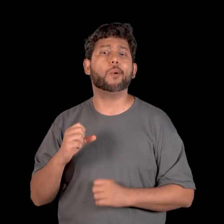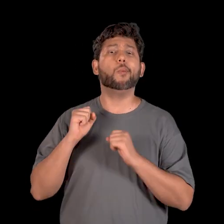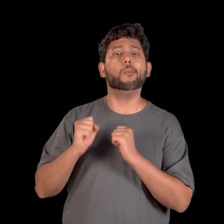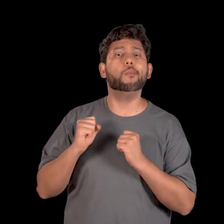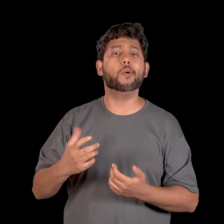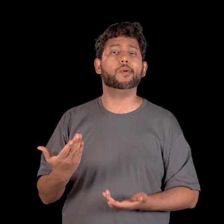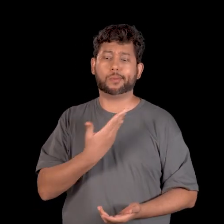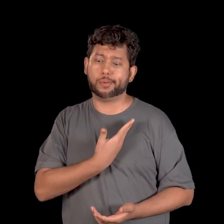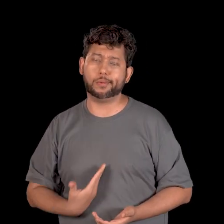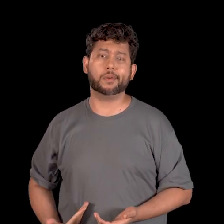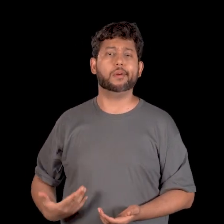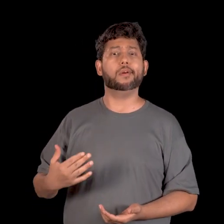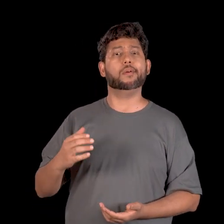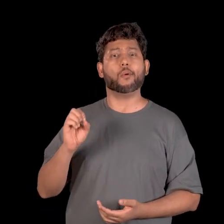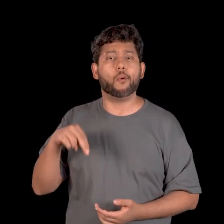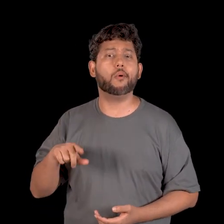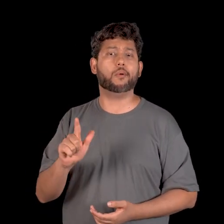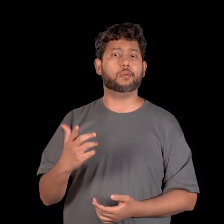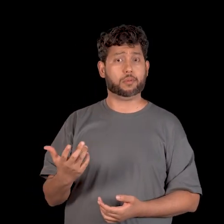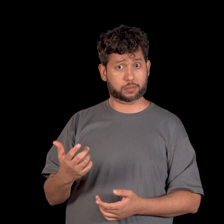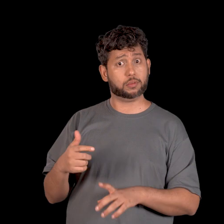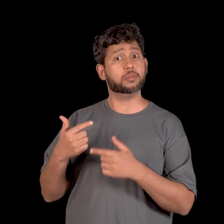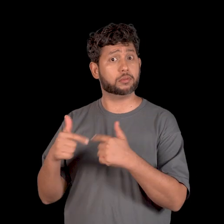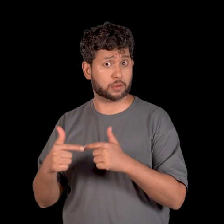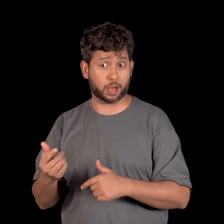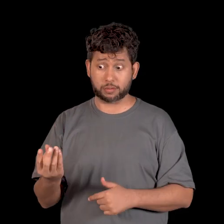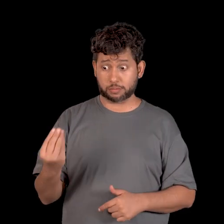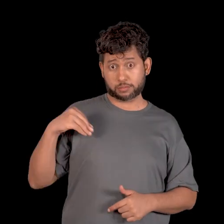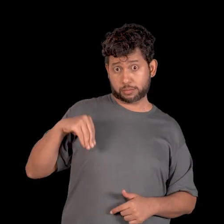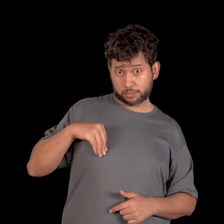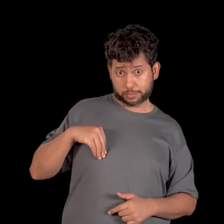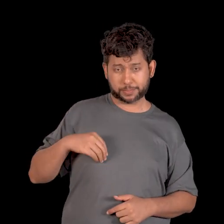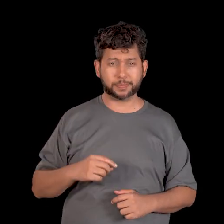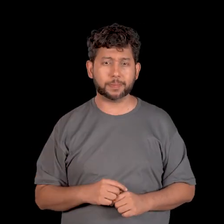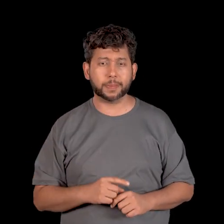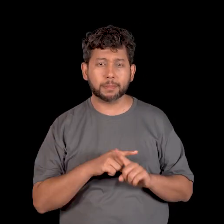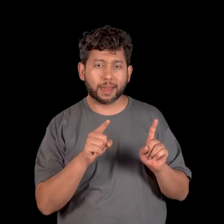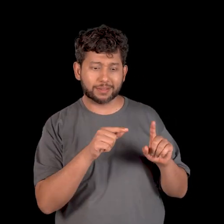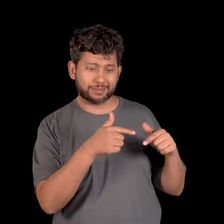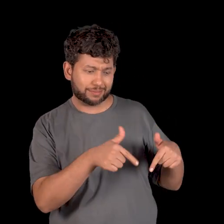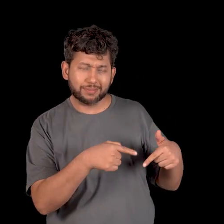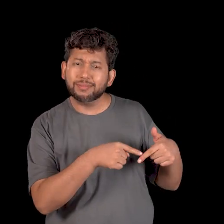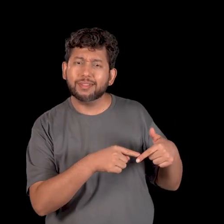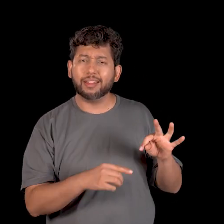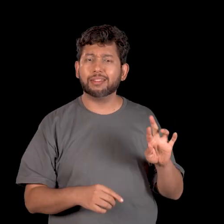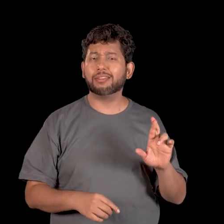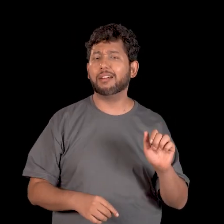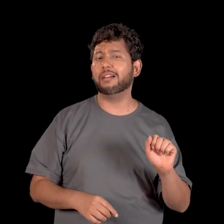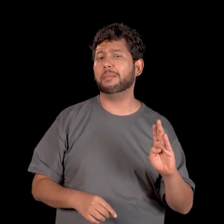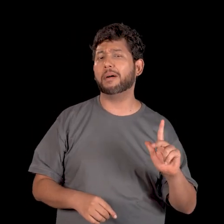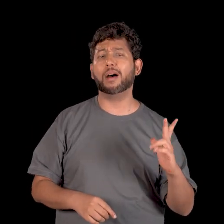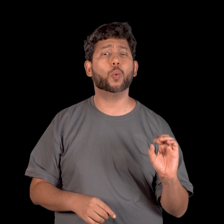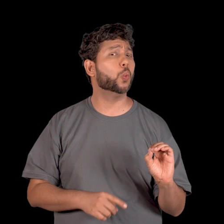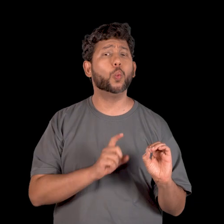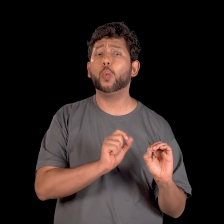empresa privada, um departamento governamental ou uma organização não governamental, ONG, por exemplo. Já o trabalho é